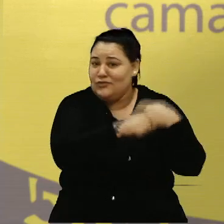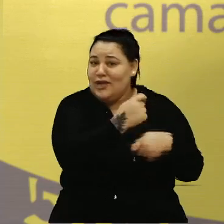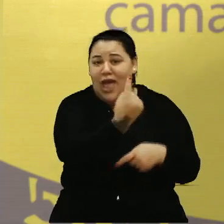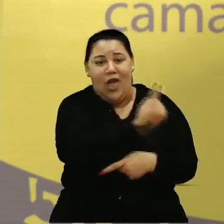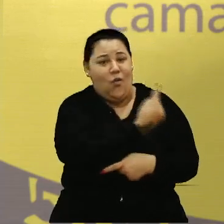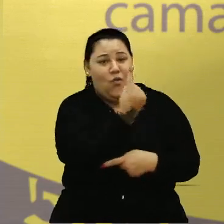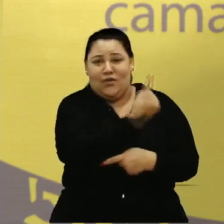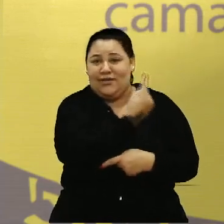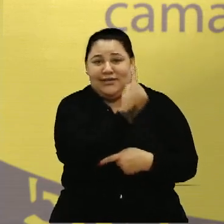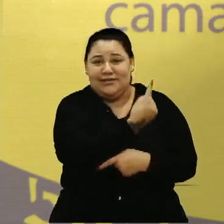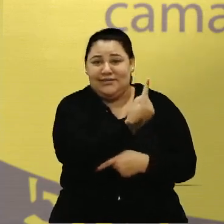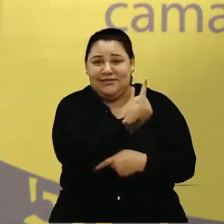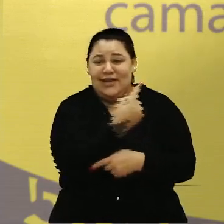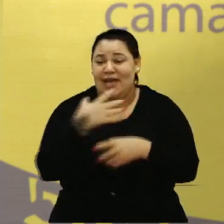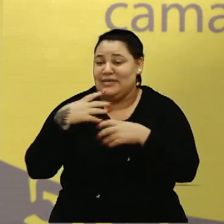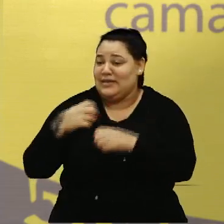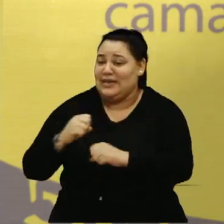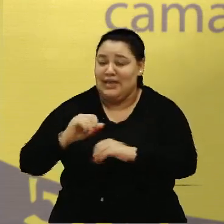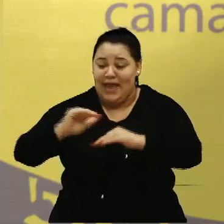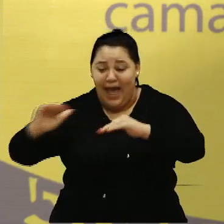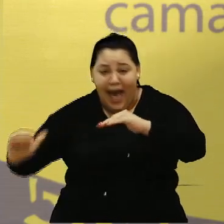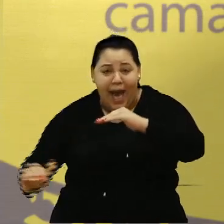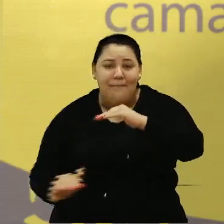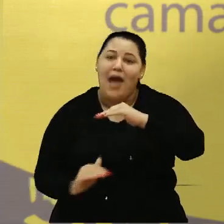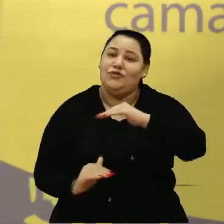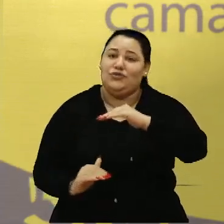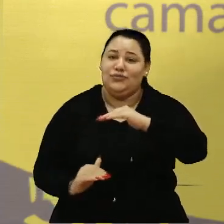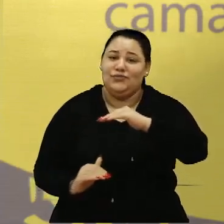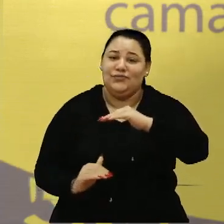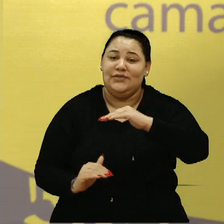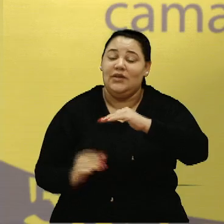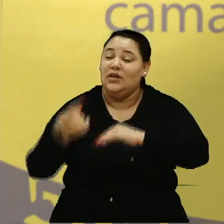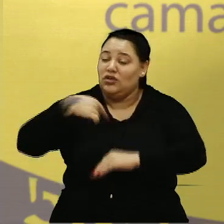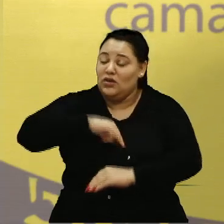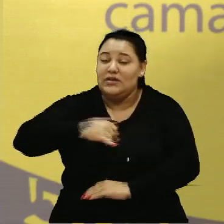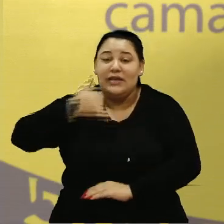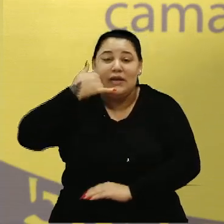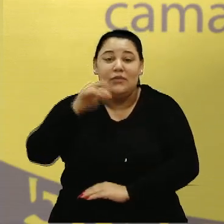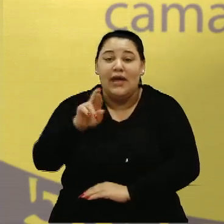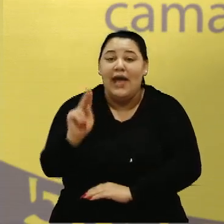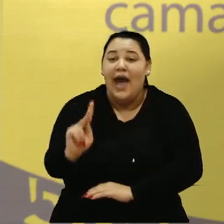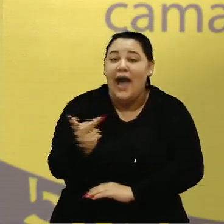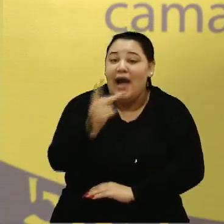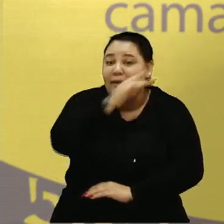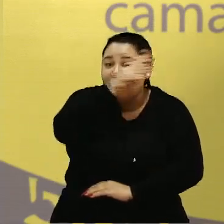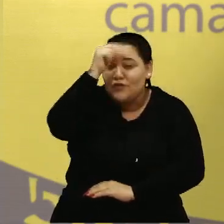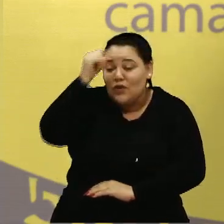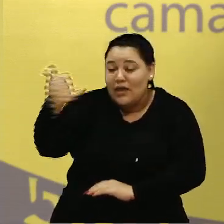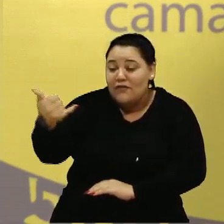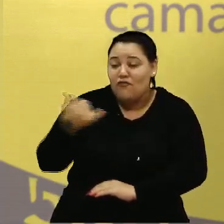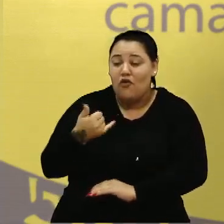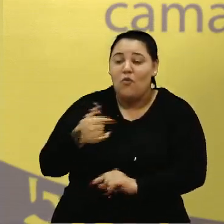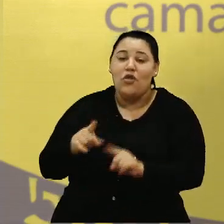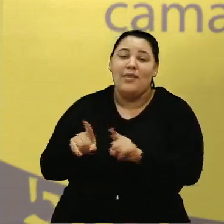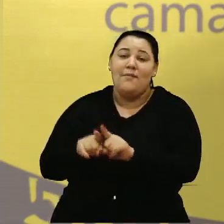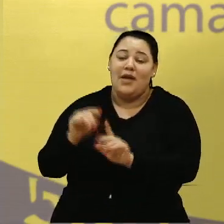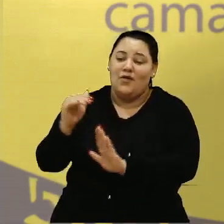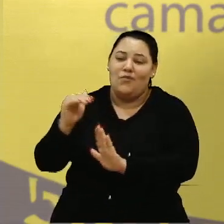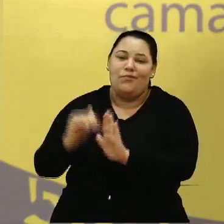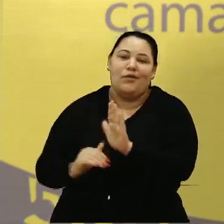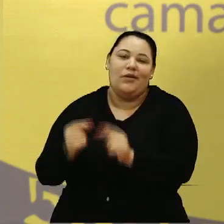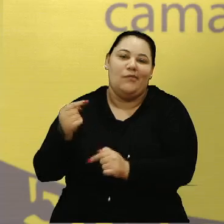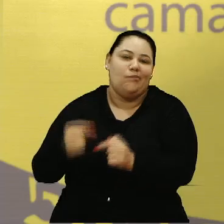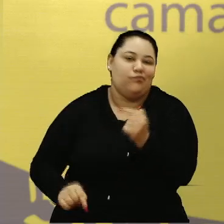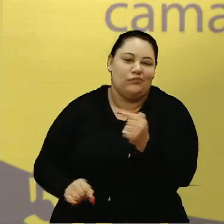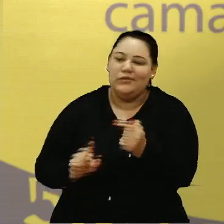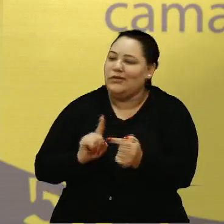Secretaria de Educação está abaixo do escopo da Prefeitura, enfim. Mas ligamos no RH da Prefeitura e o RH nos informou também que o programa não está